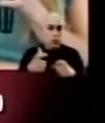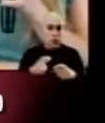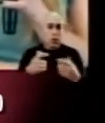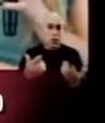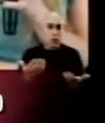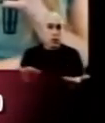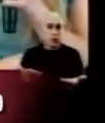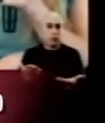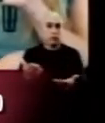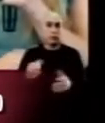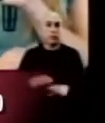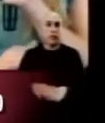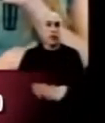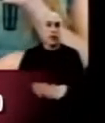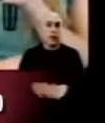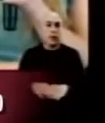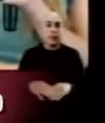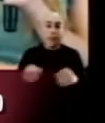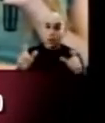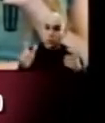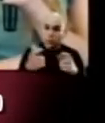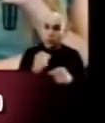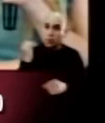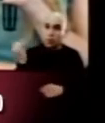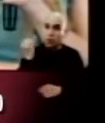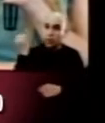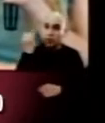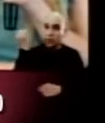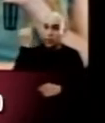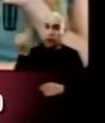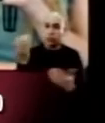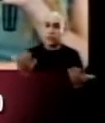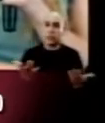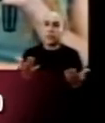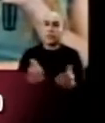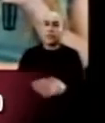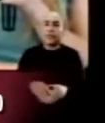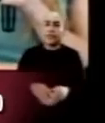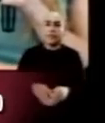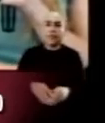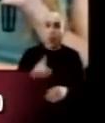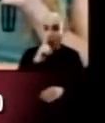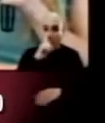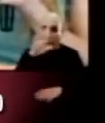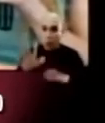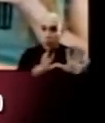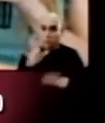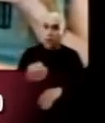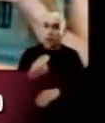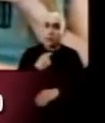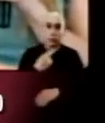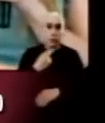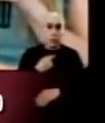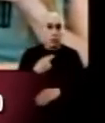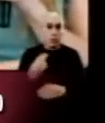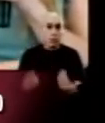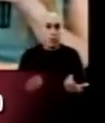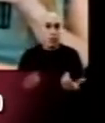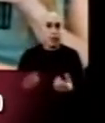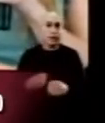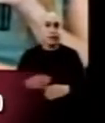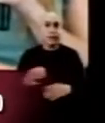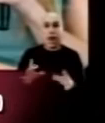casos, ou seja, é uma queda importante, porém não podemos ainda baixar a guarda e precisamos tomar todas as medidas